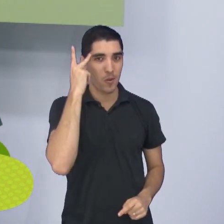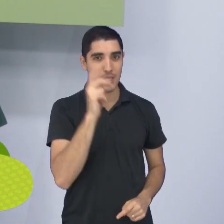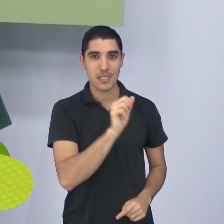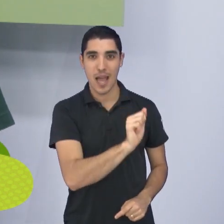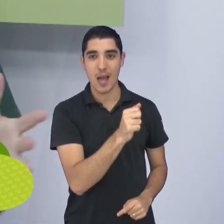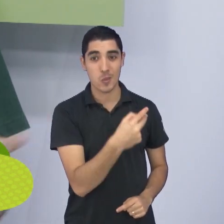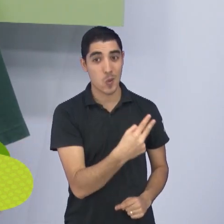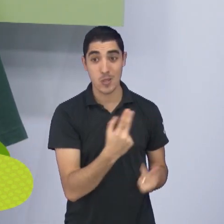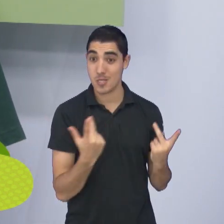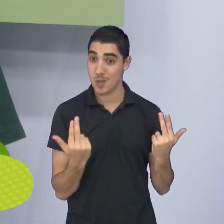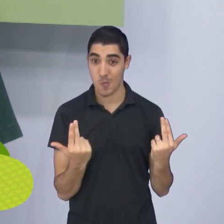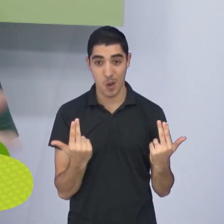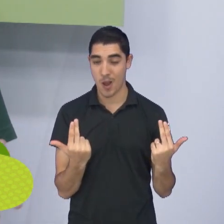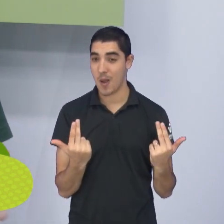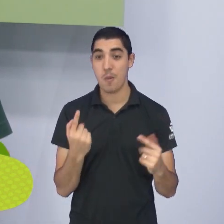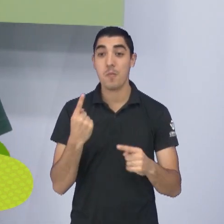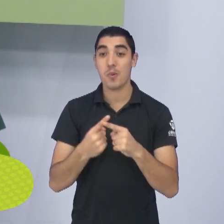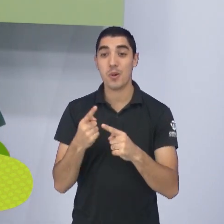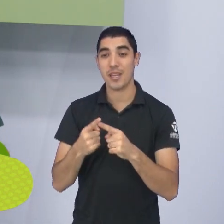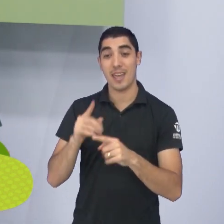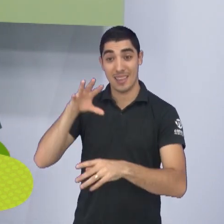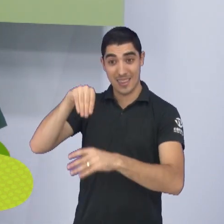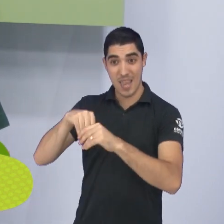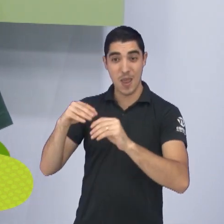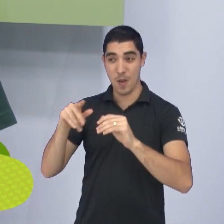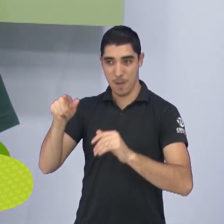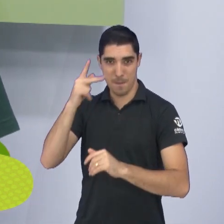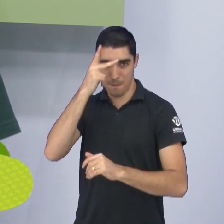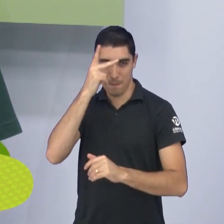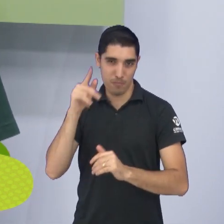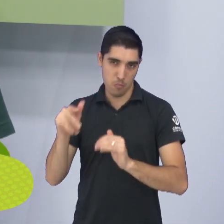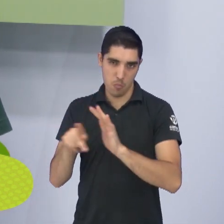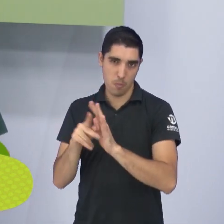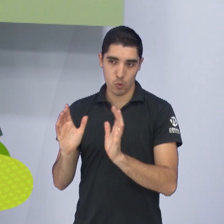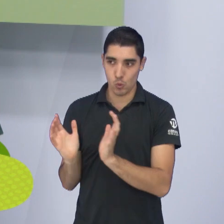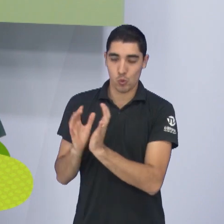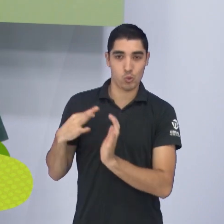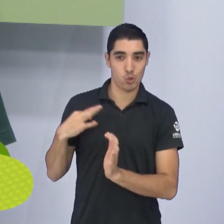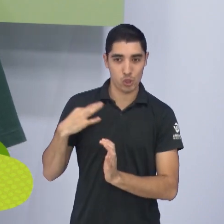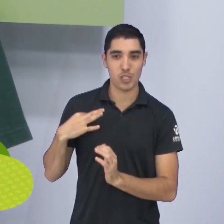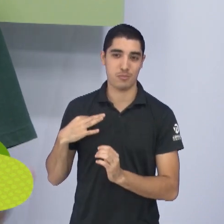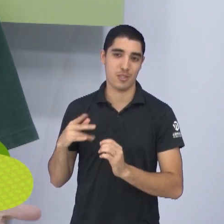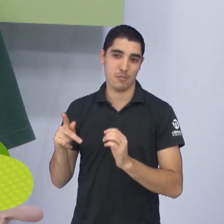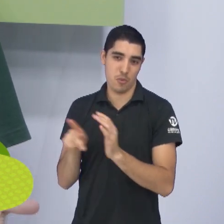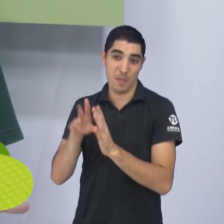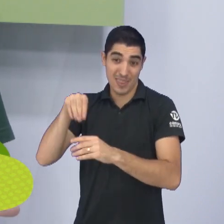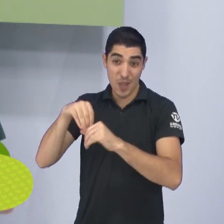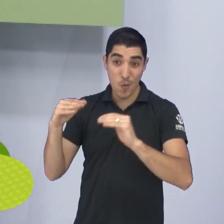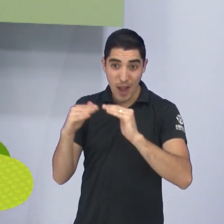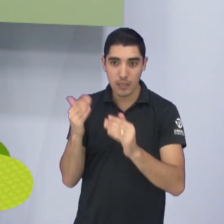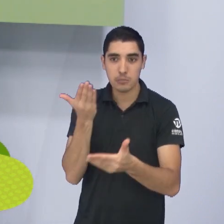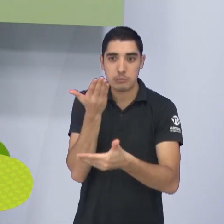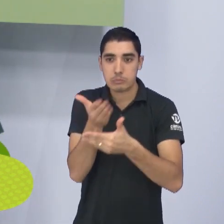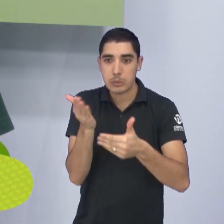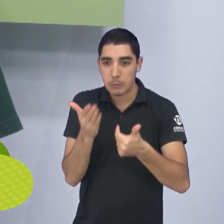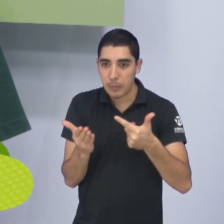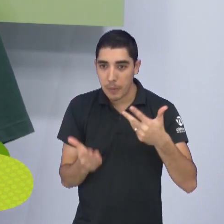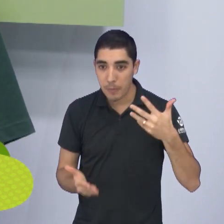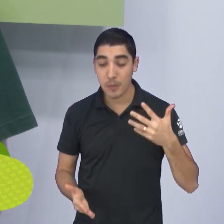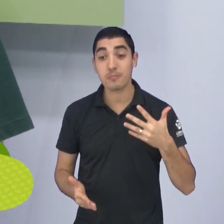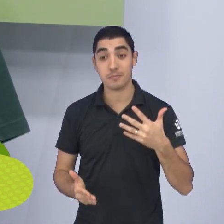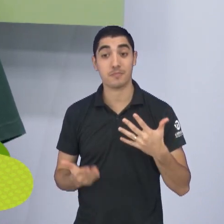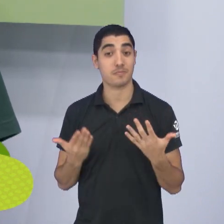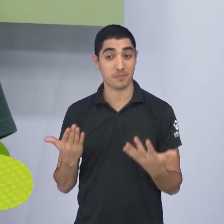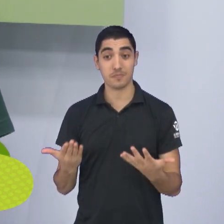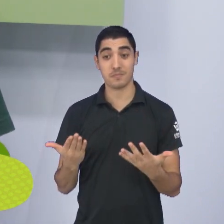lógico que, diferentemente da Série A2, a Superliga tem a melhor de 3, né? Ou seja, o São José pode vencer a segunda partida em Joinville e trazer